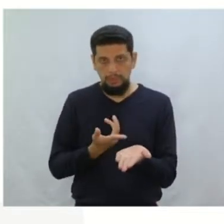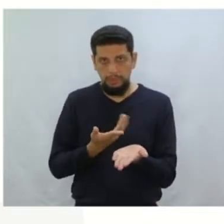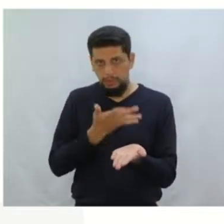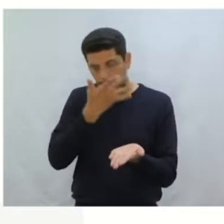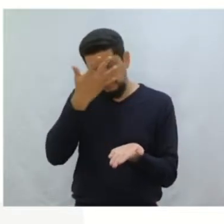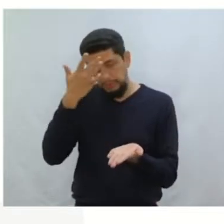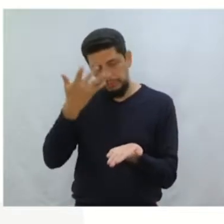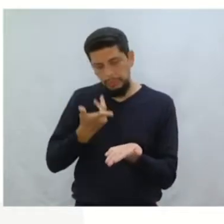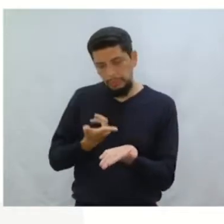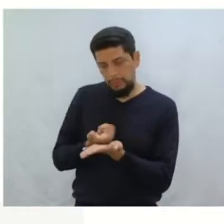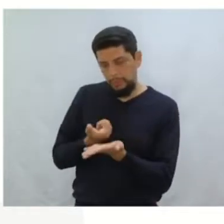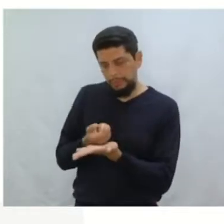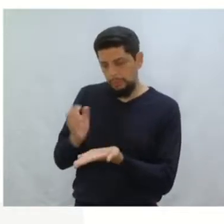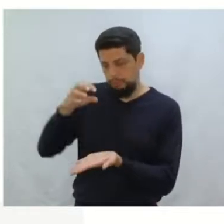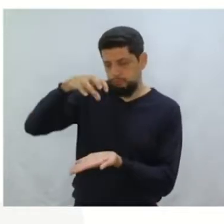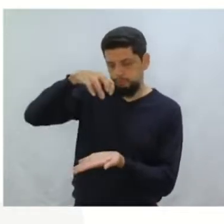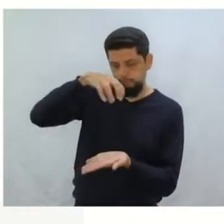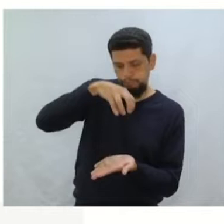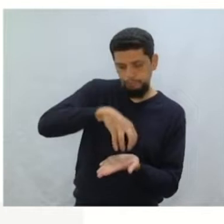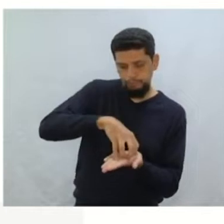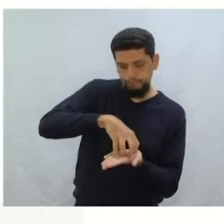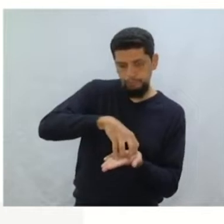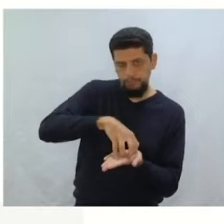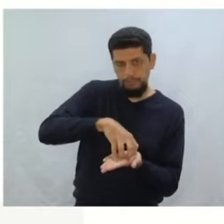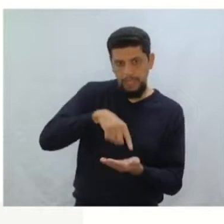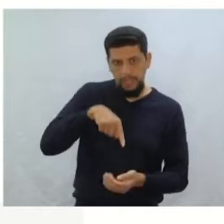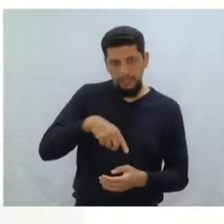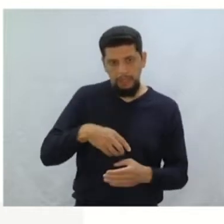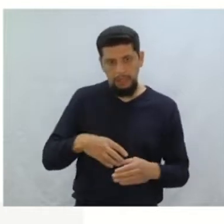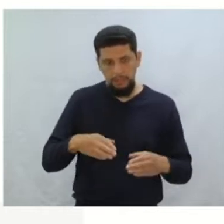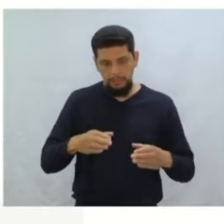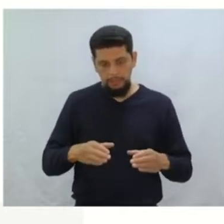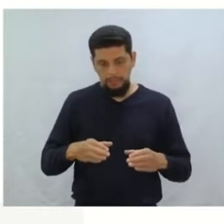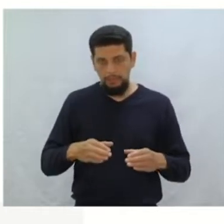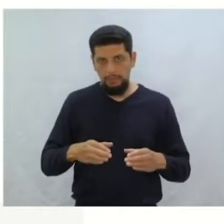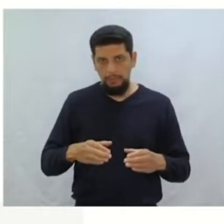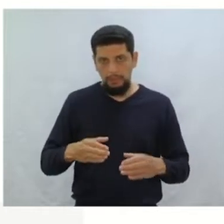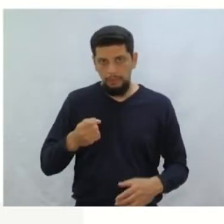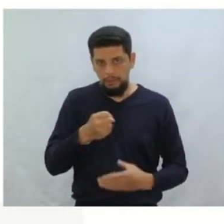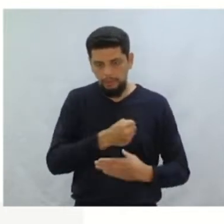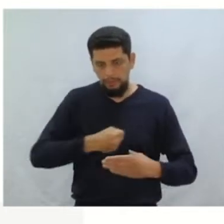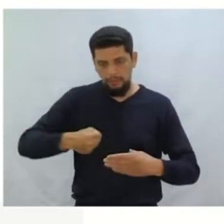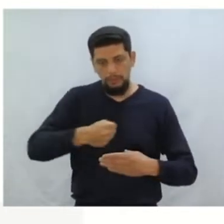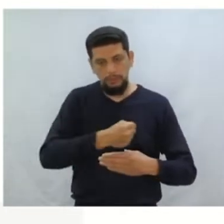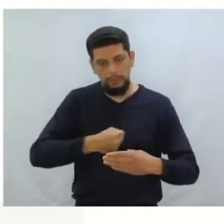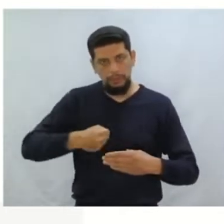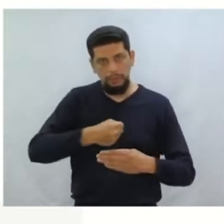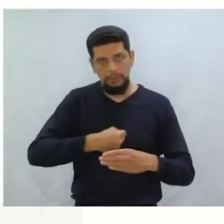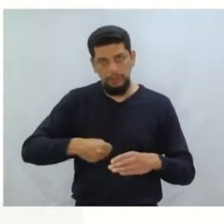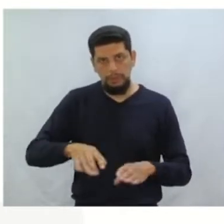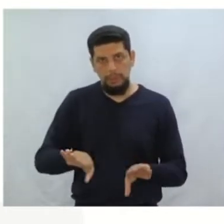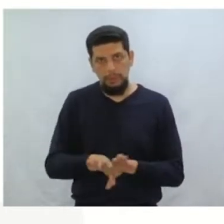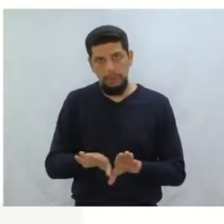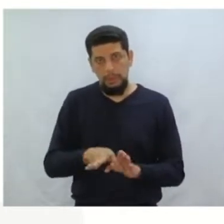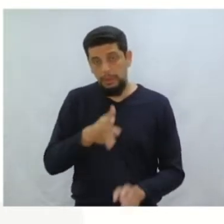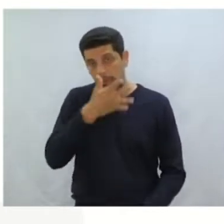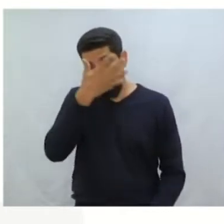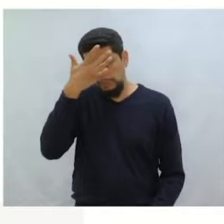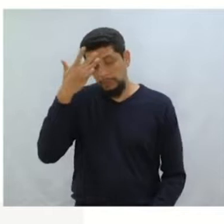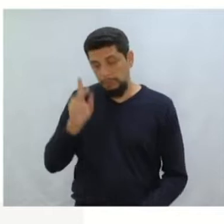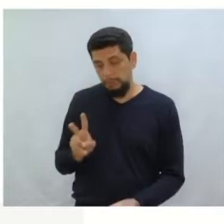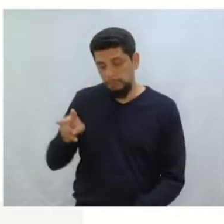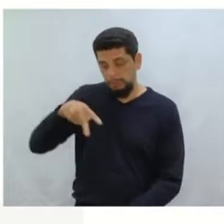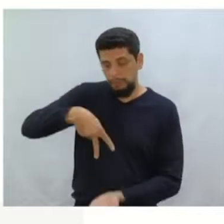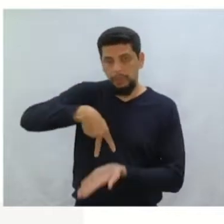para fazer compras, né? Principalmente, ó, essa é uma balança de cozinha. Temos a balança para,